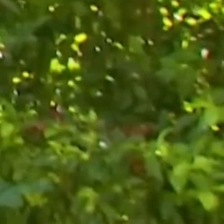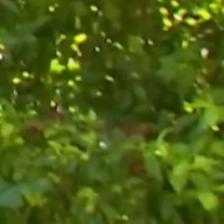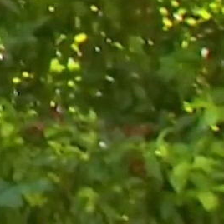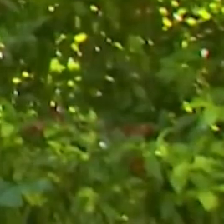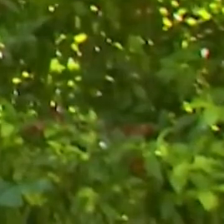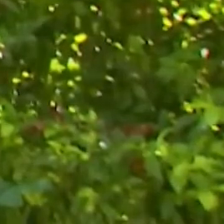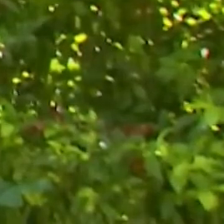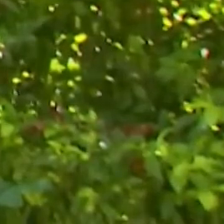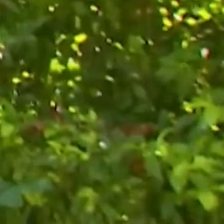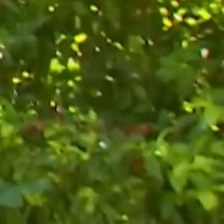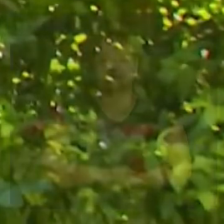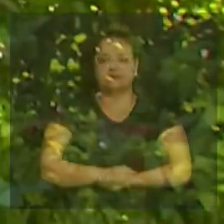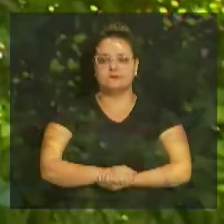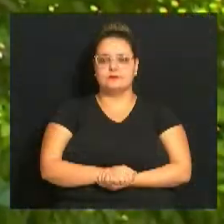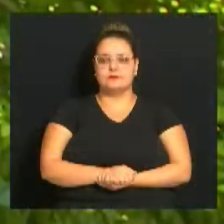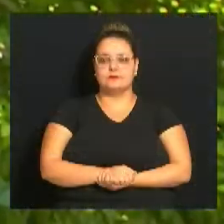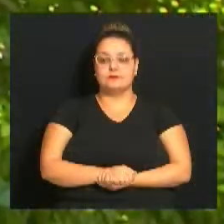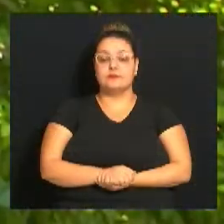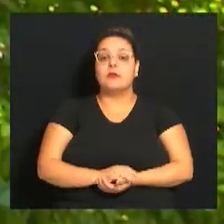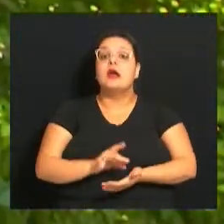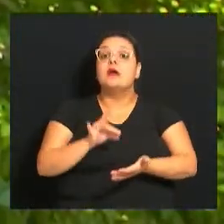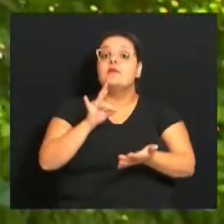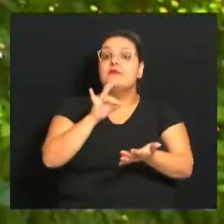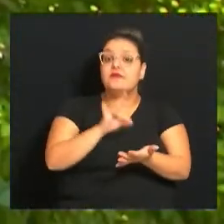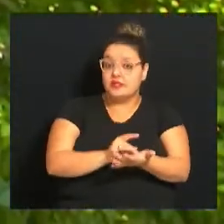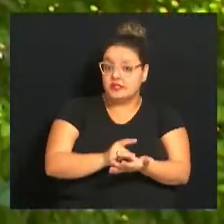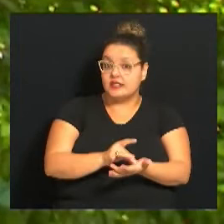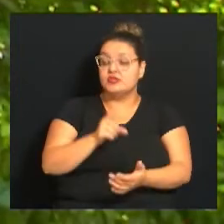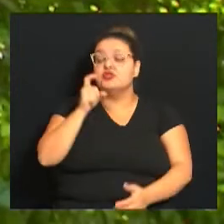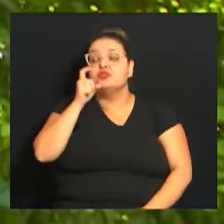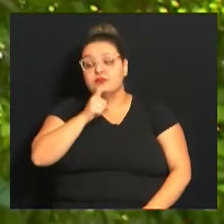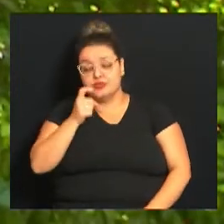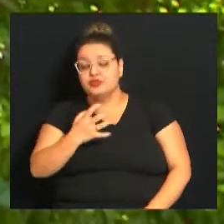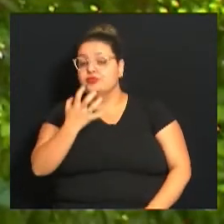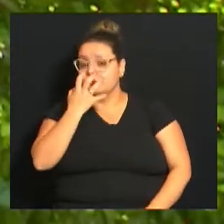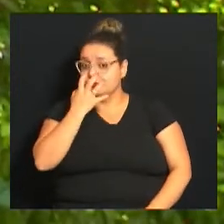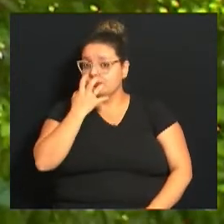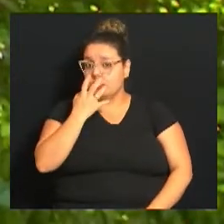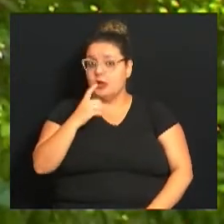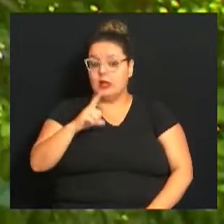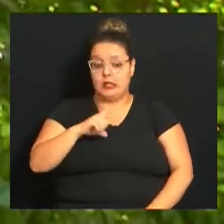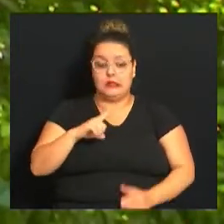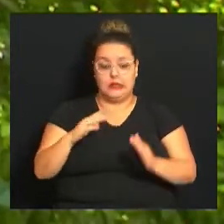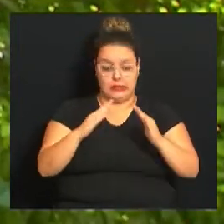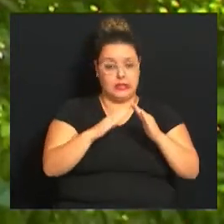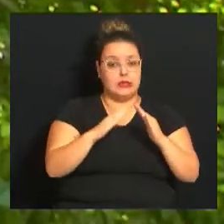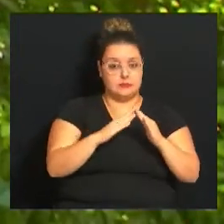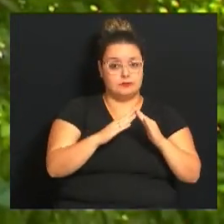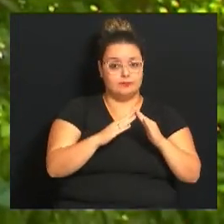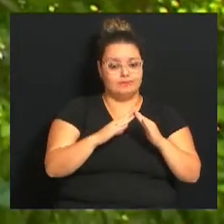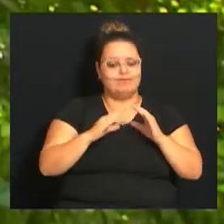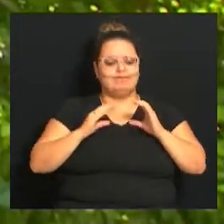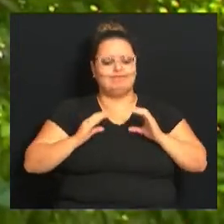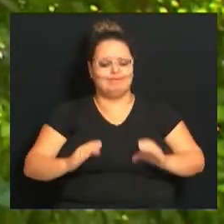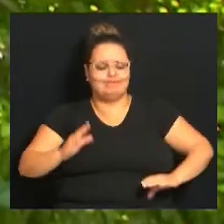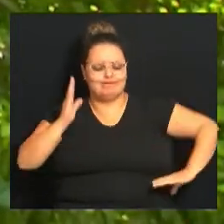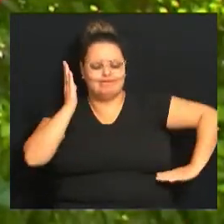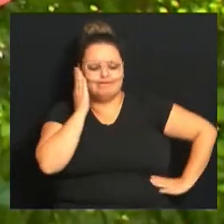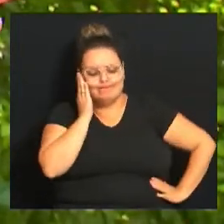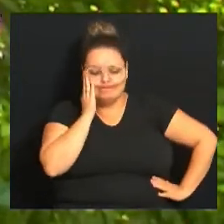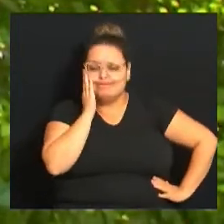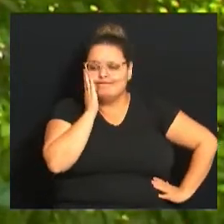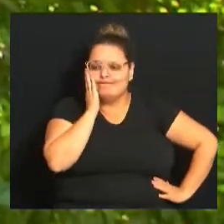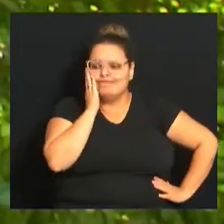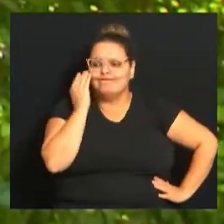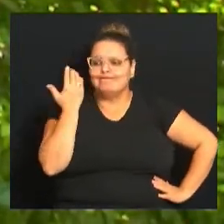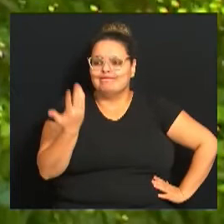Verdade e mentira sobre cachorro. Quem tem esse bichinho em casa está sempre tentando entender o comportamento dele, não é mesmo? Afinal, a gente